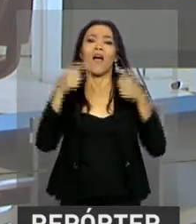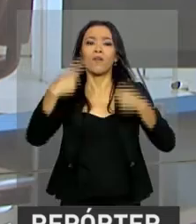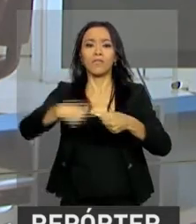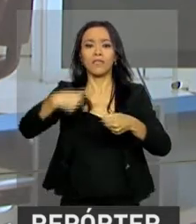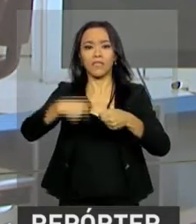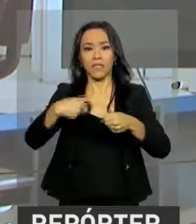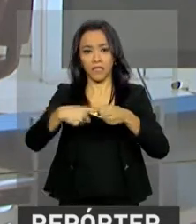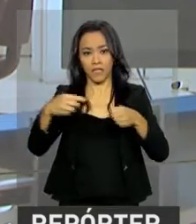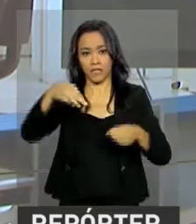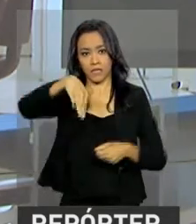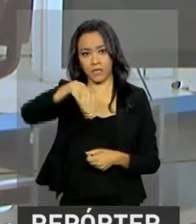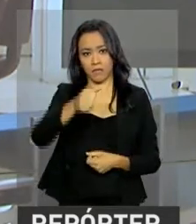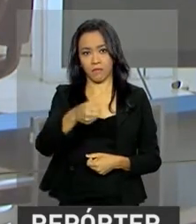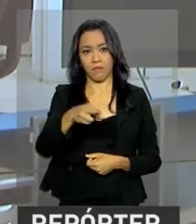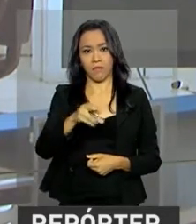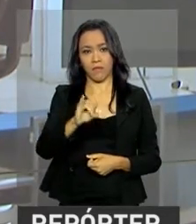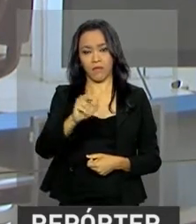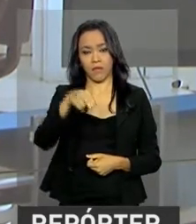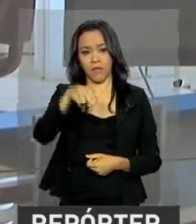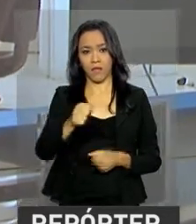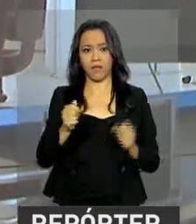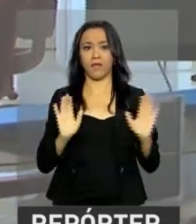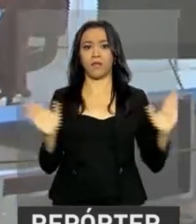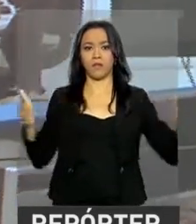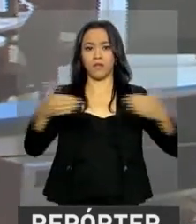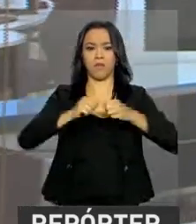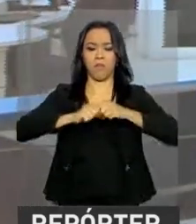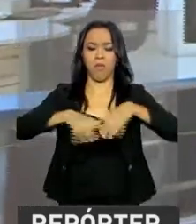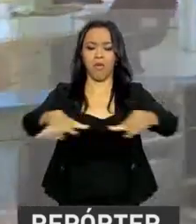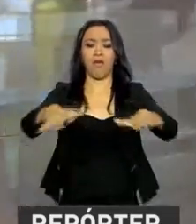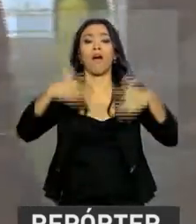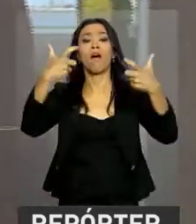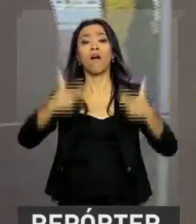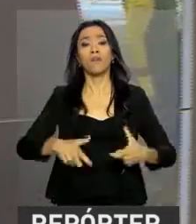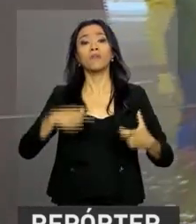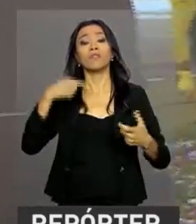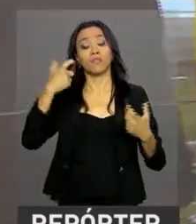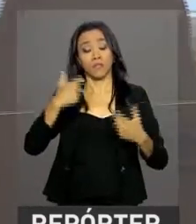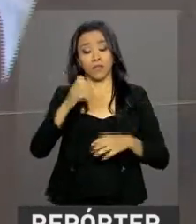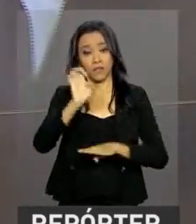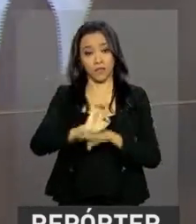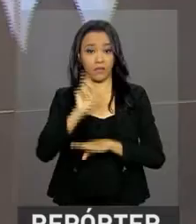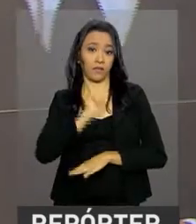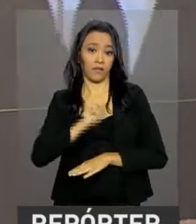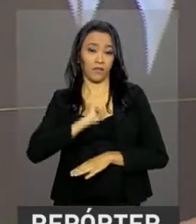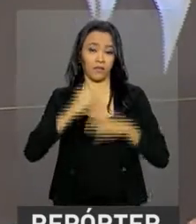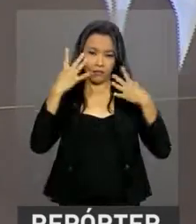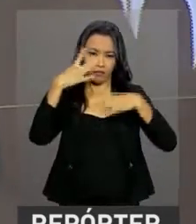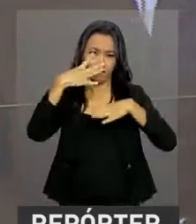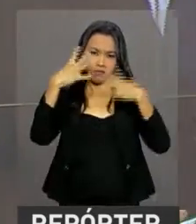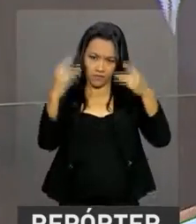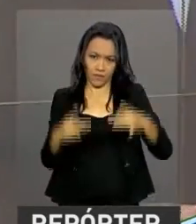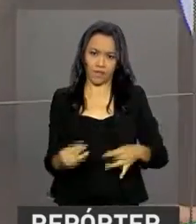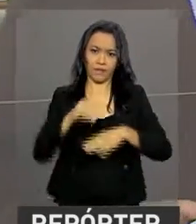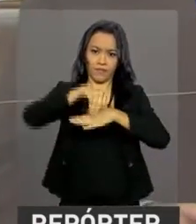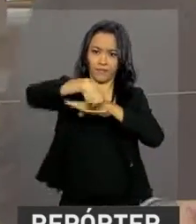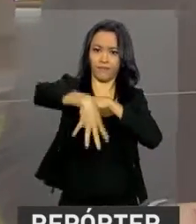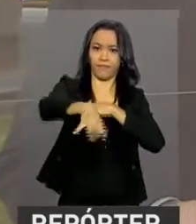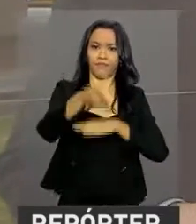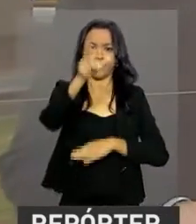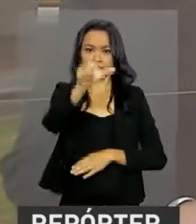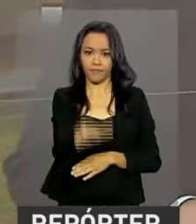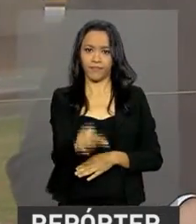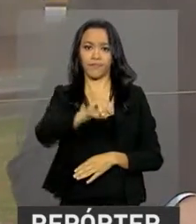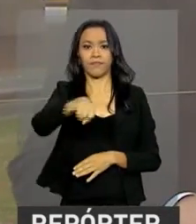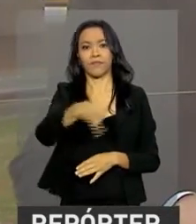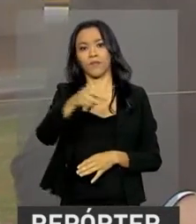Minas Gerais. Vamos então conversar com o repórter João Pedro Neto, que traz as informações para a gente lá do Palácio do Planalto. João